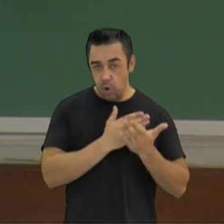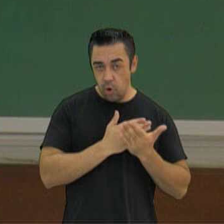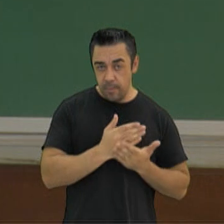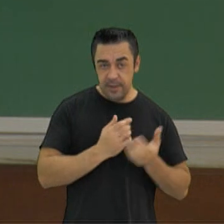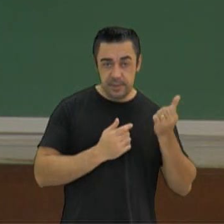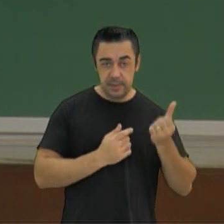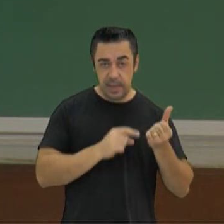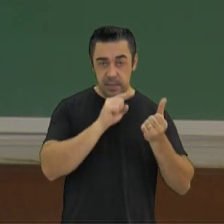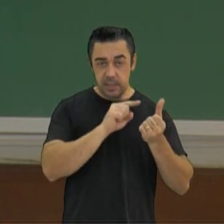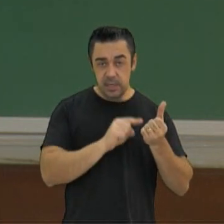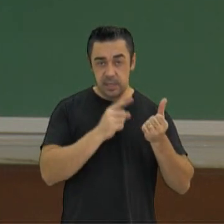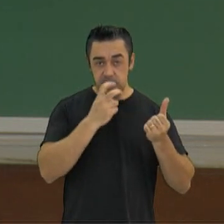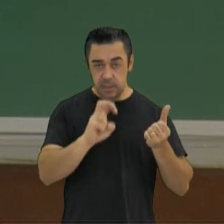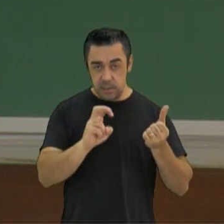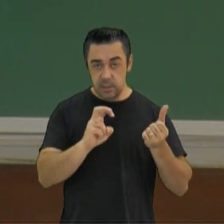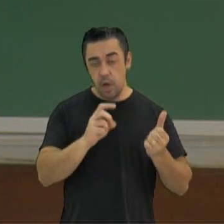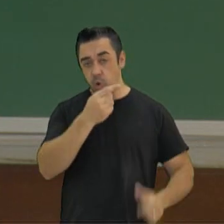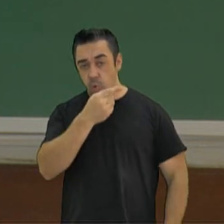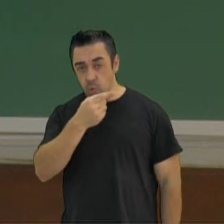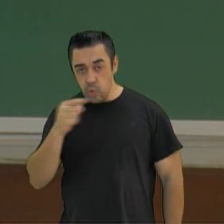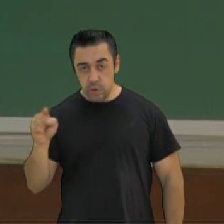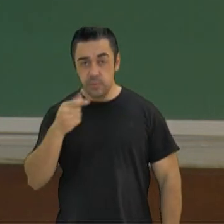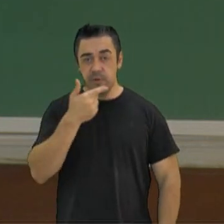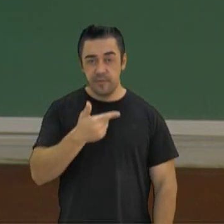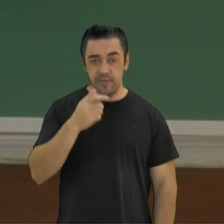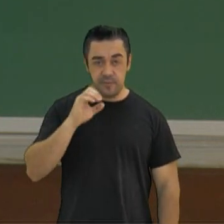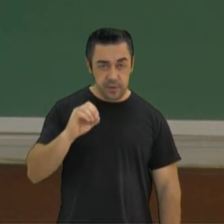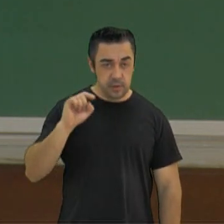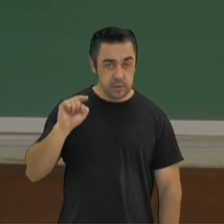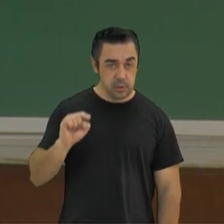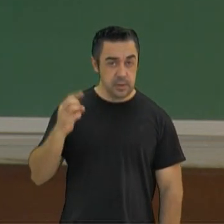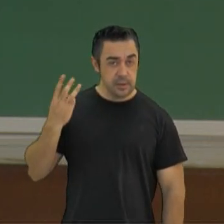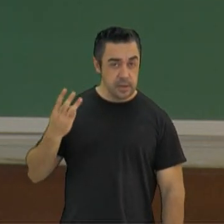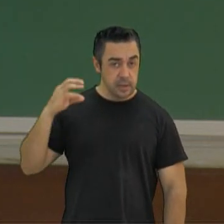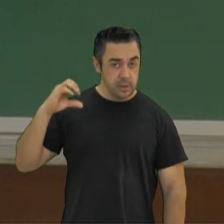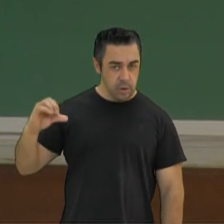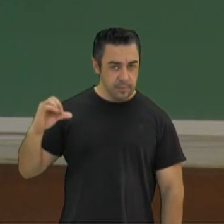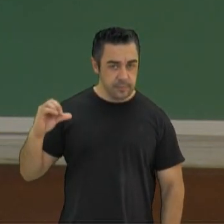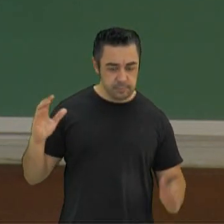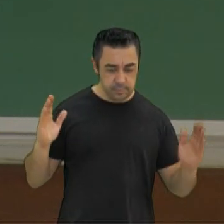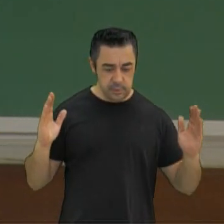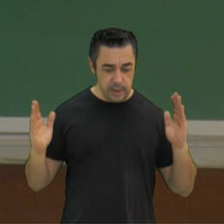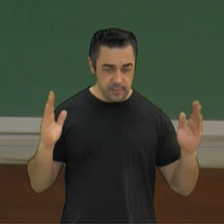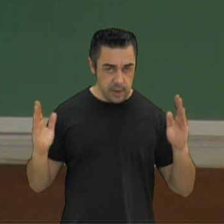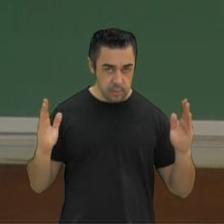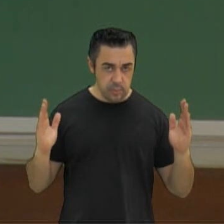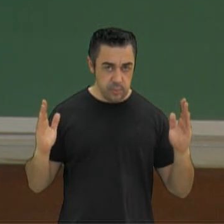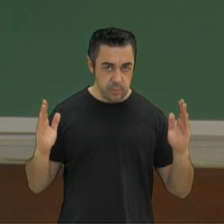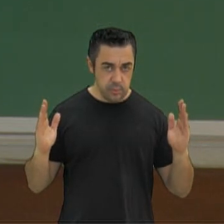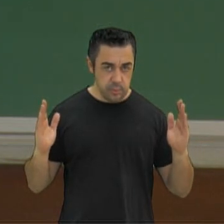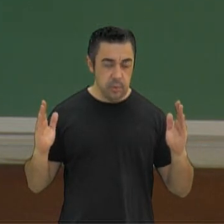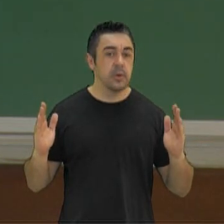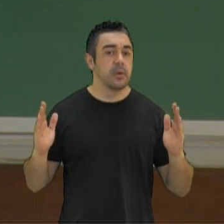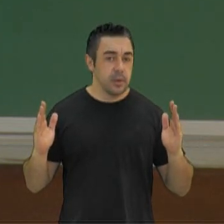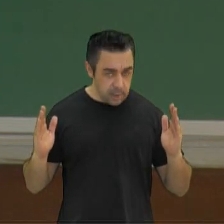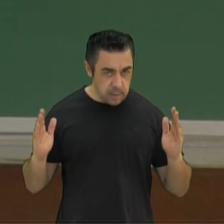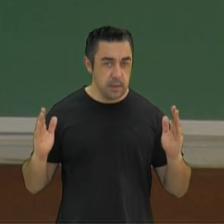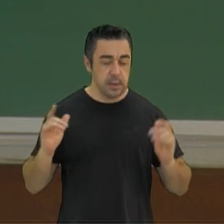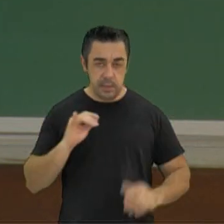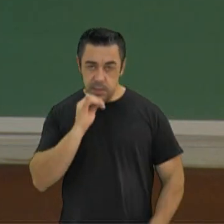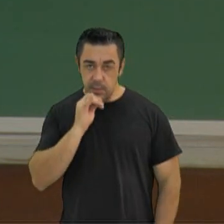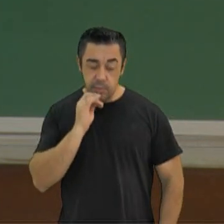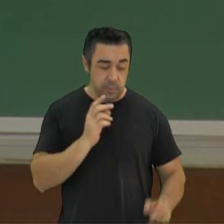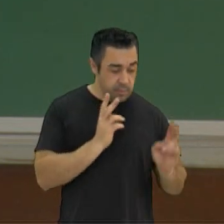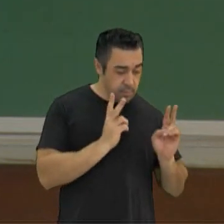e 15 minutos e o último sai às 20 horas e 39 minutos. Então, isso aqui é o que, gente? Se é um intervalo de